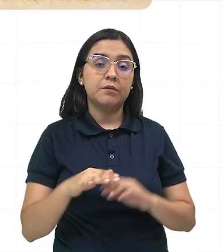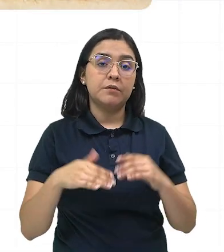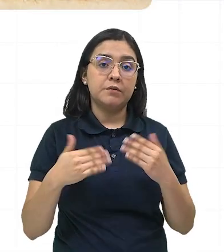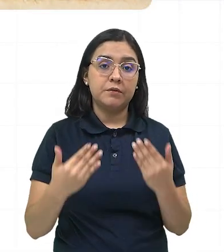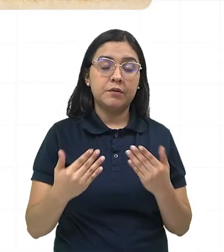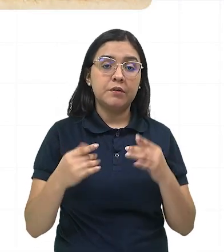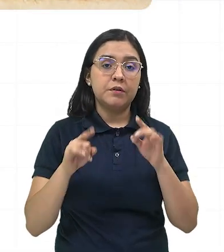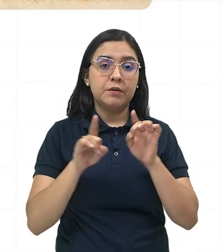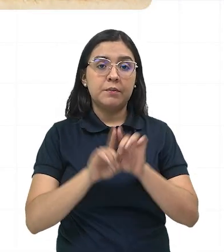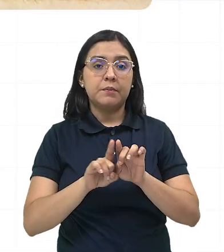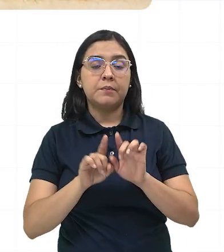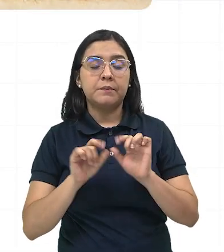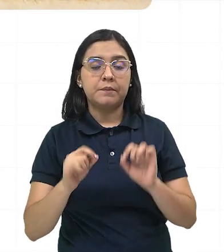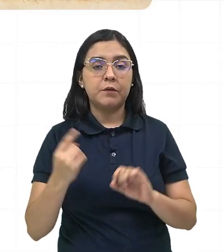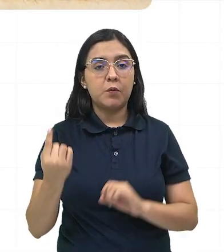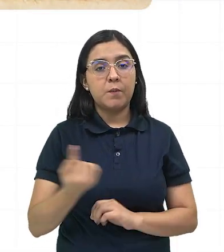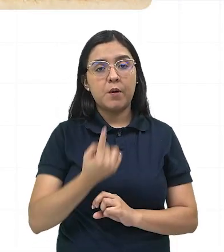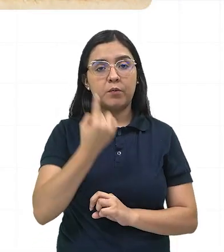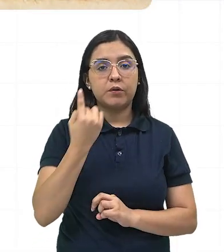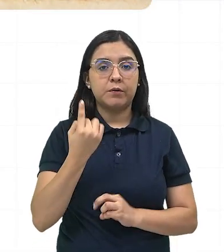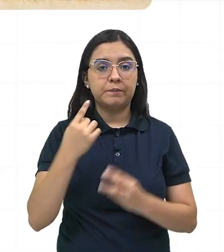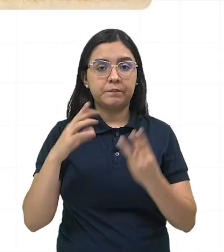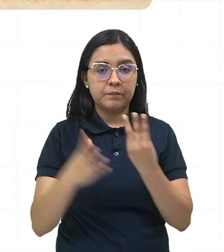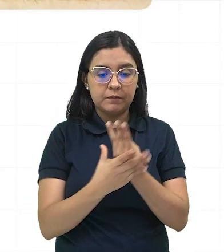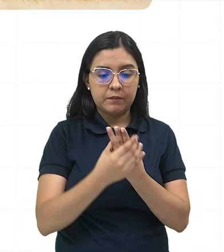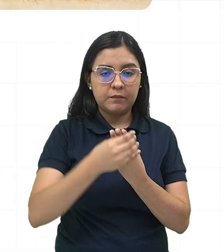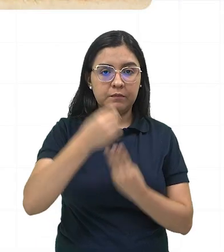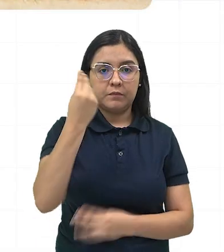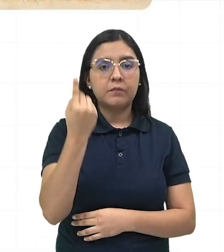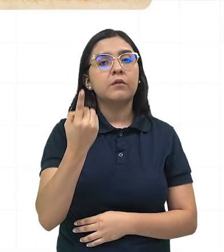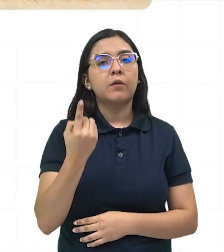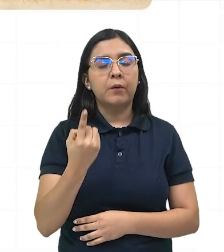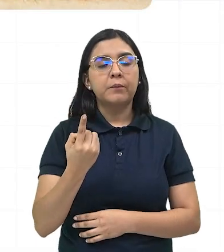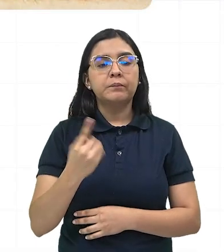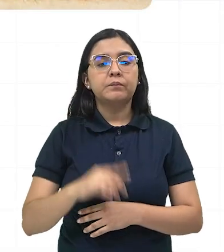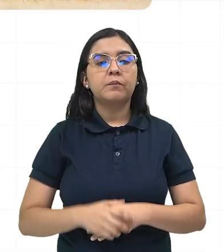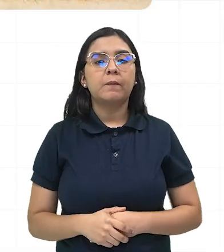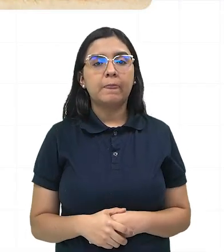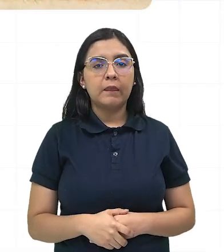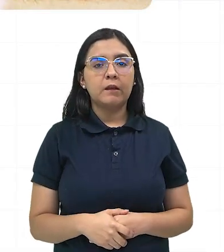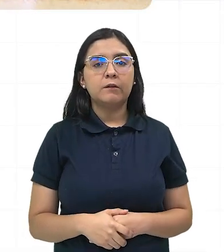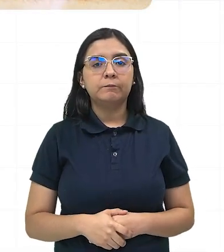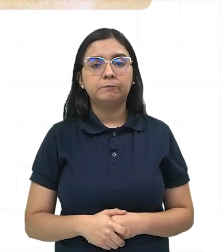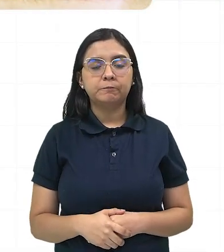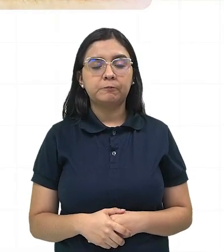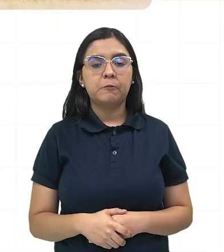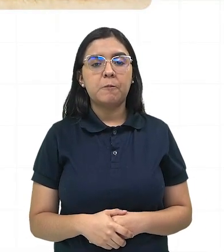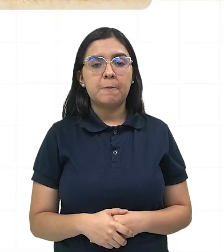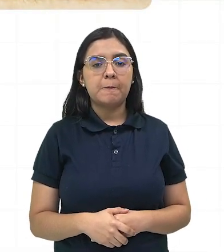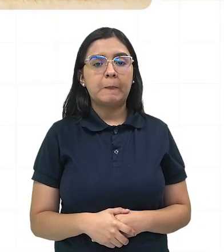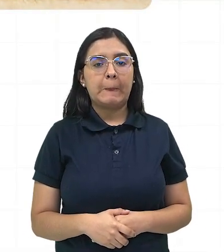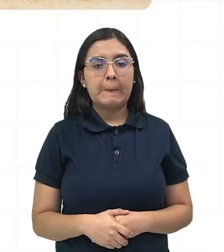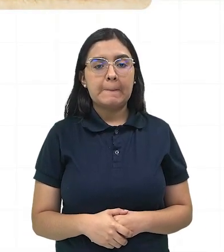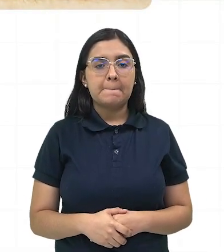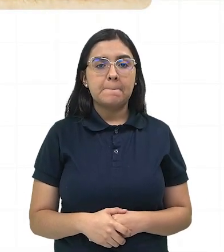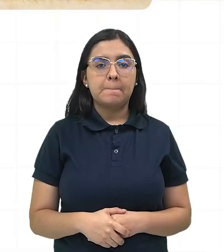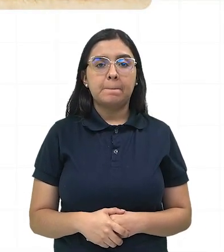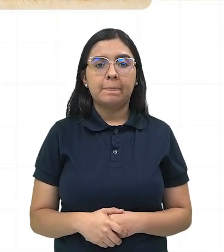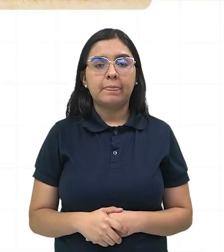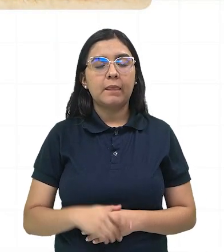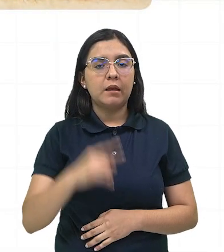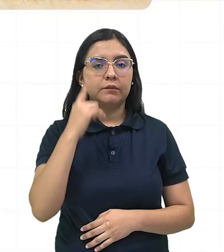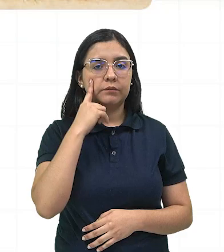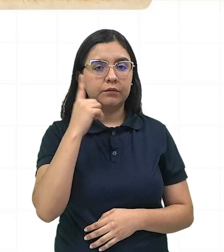pessoas em uma única divindade, né? O Pai, o Filho e o Espírito Santo, né? É